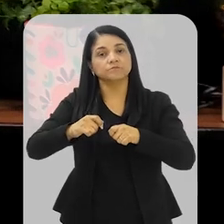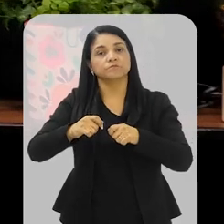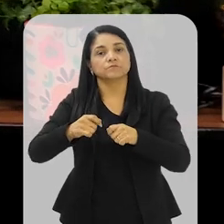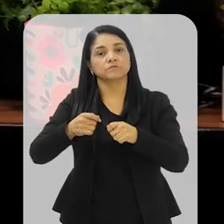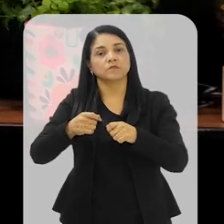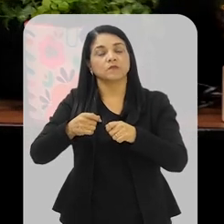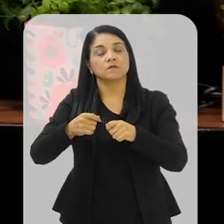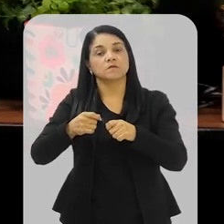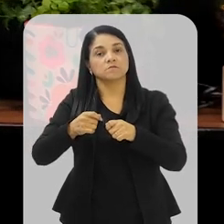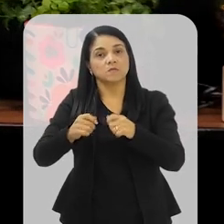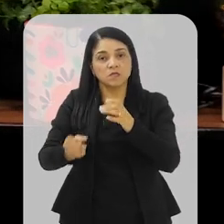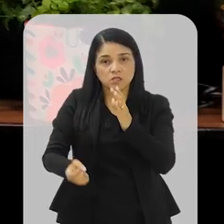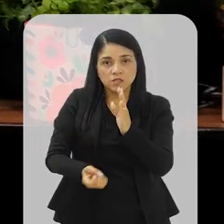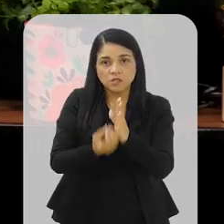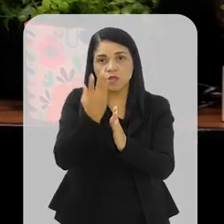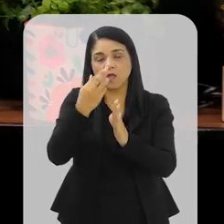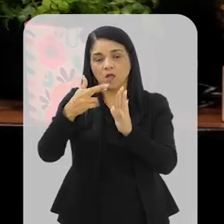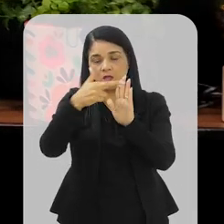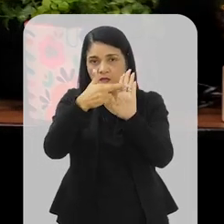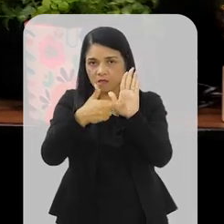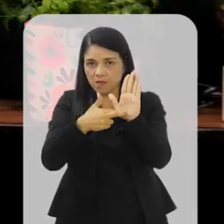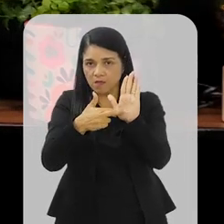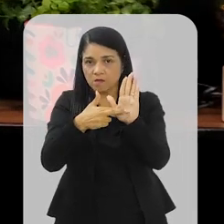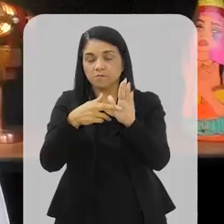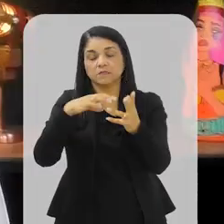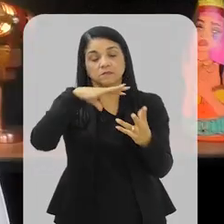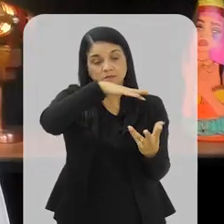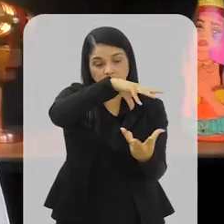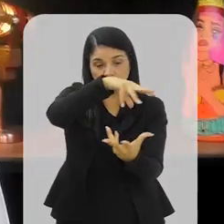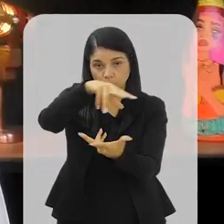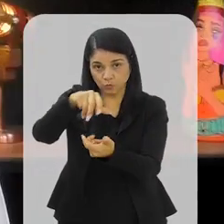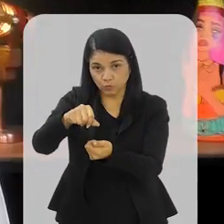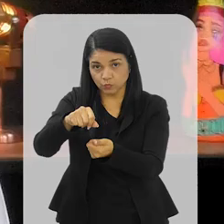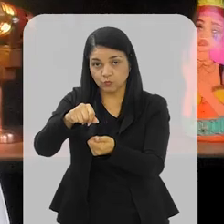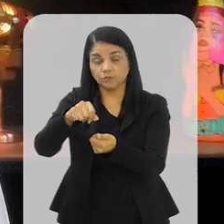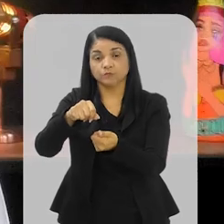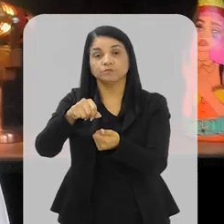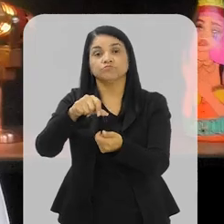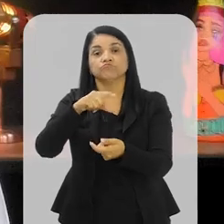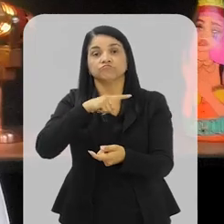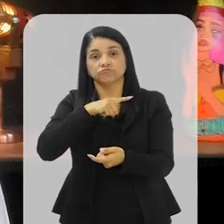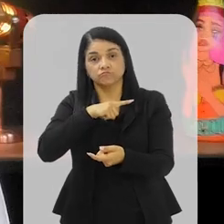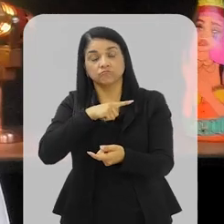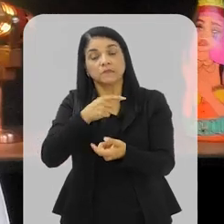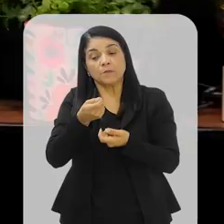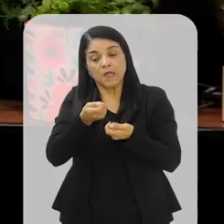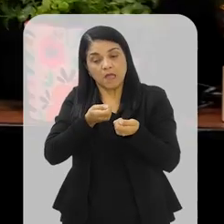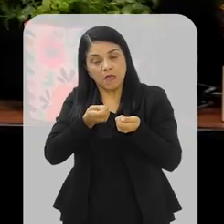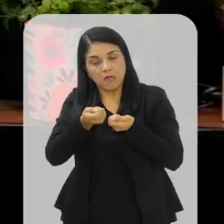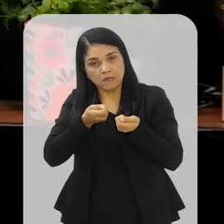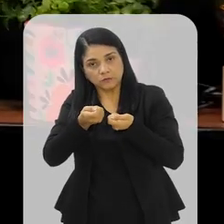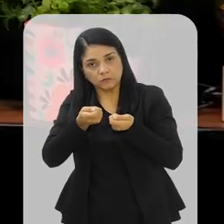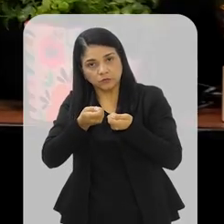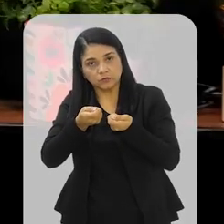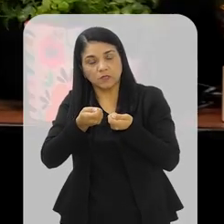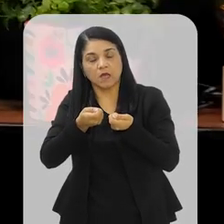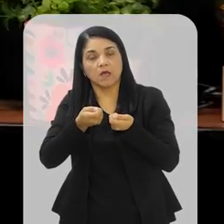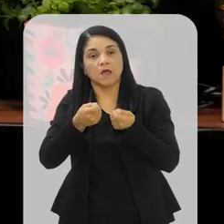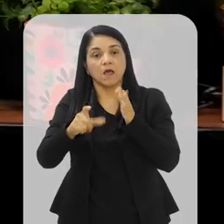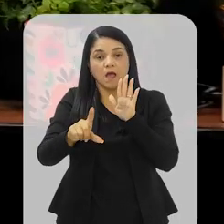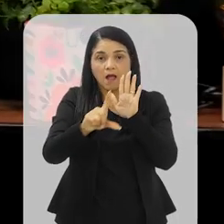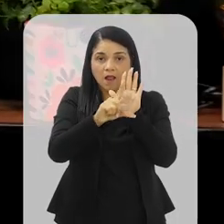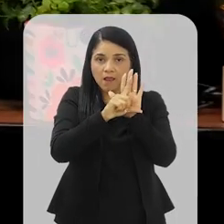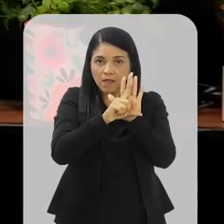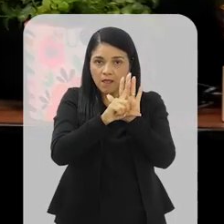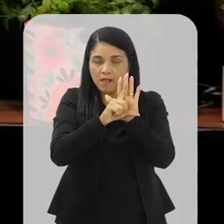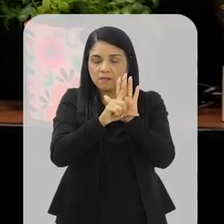eh implementar determinadas normas de importância internacional mas muitas vezes de ajustar